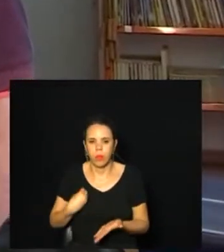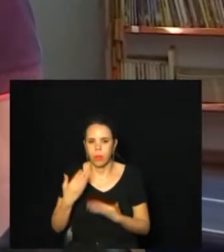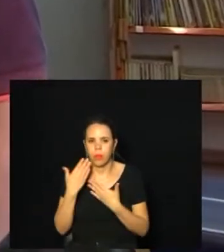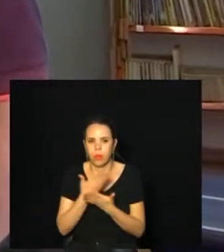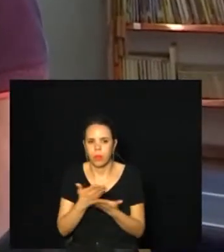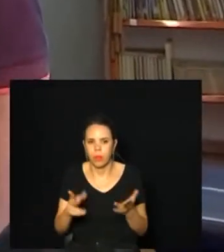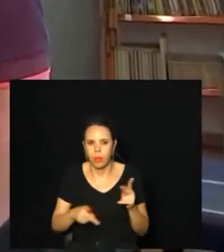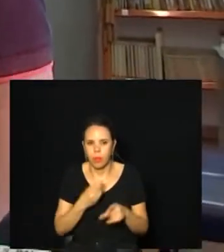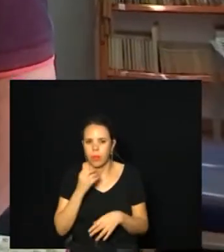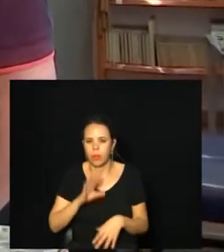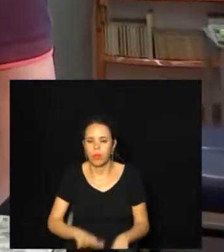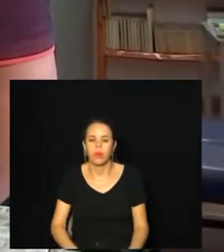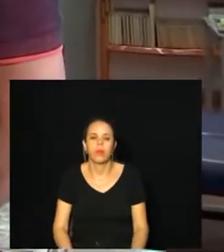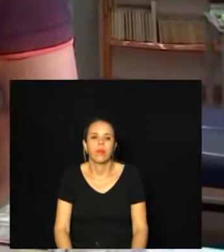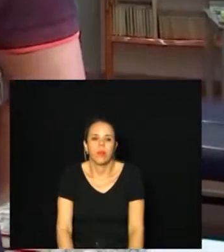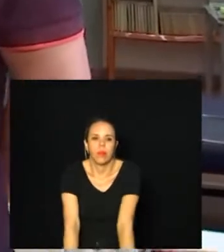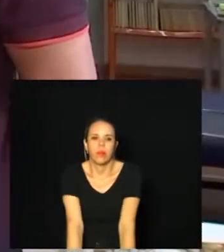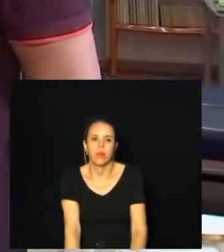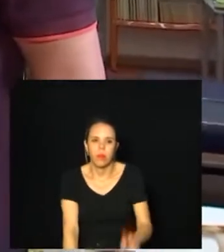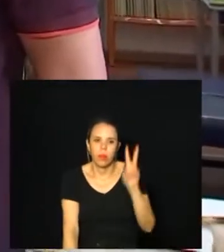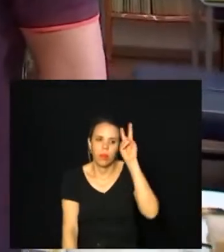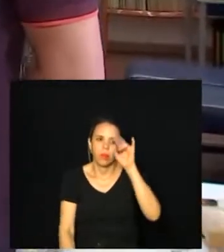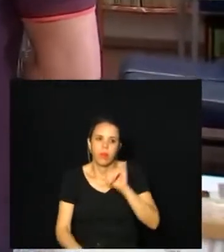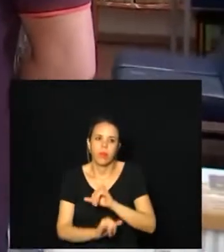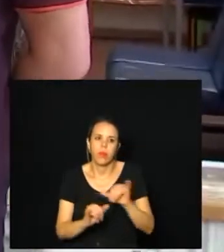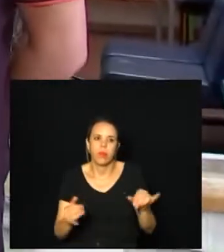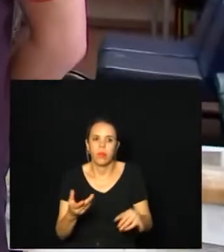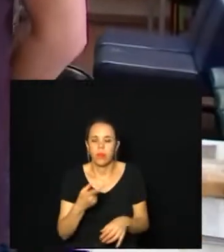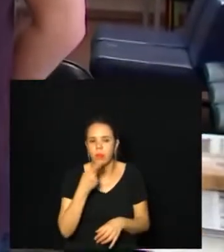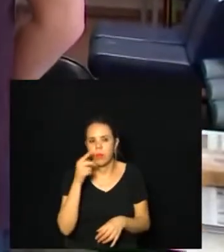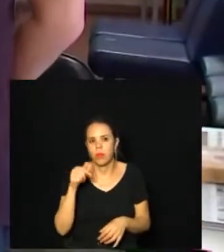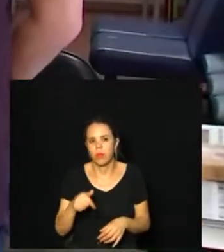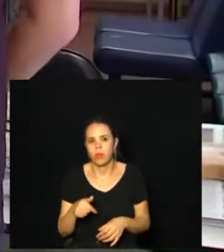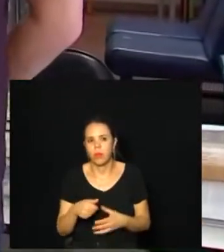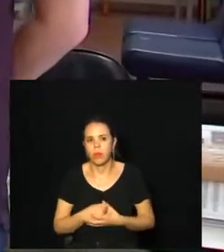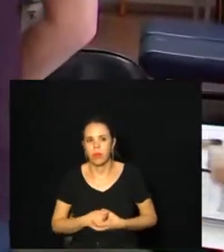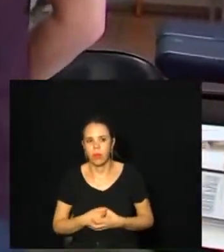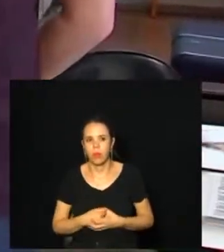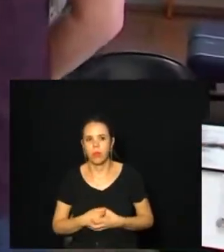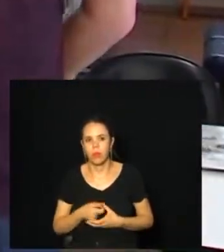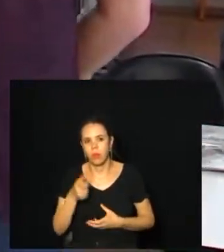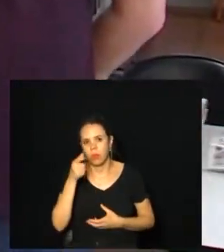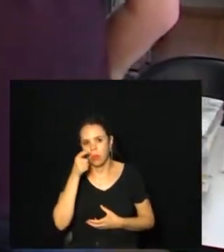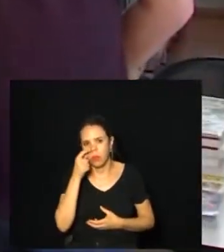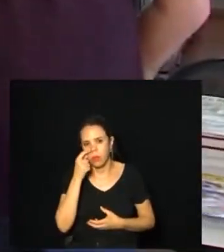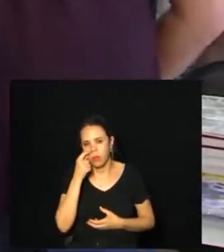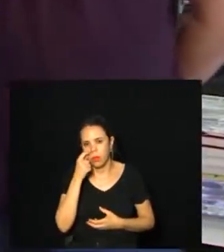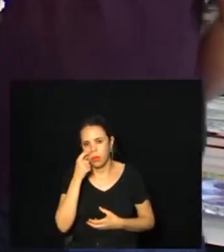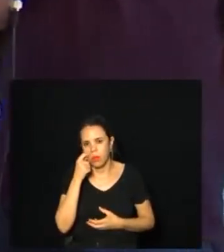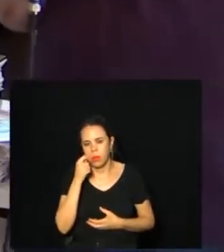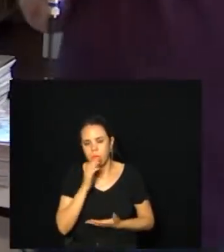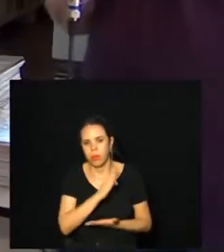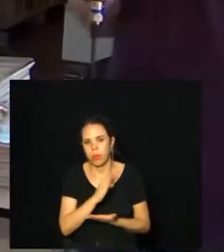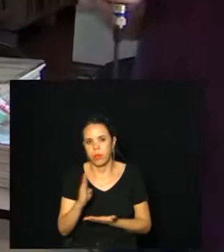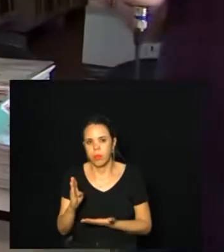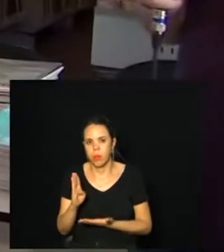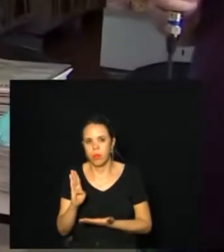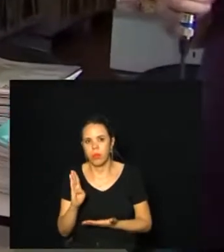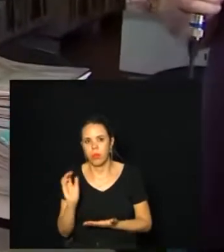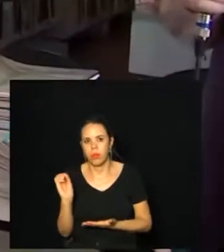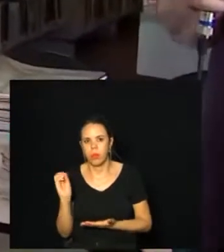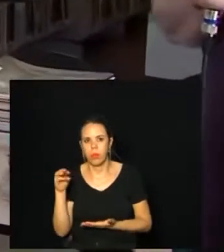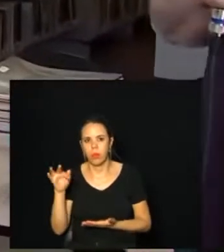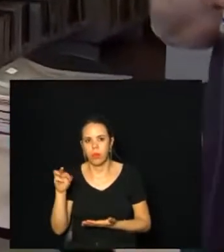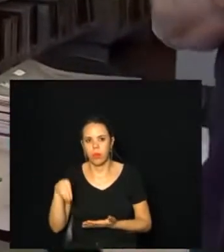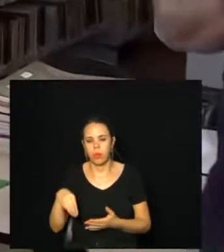obrigado, pessoal. Boa tarde. E lembrando uma informação que eu esqueci de comentar aqui, viu, Gabriel? E para todo mundo que está nos assistindo, que a Biblioteca do Bonfim fica